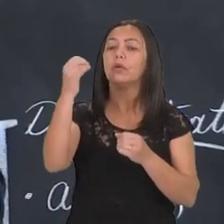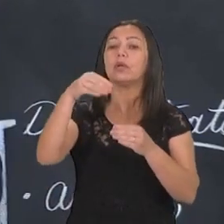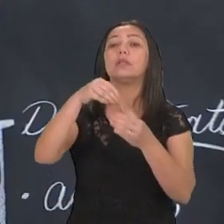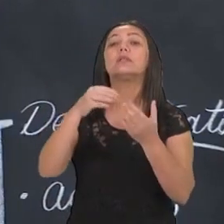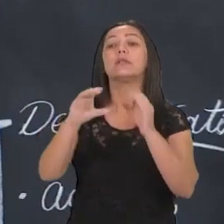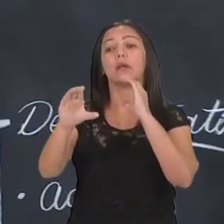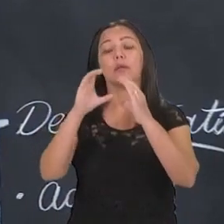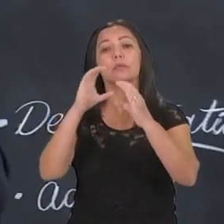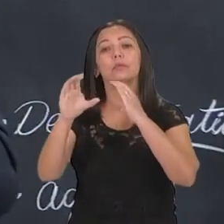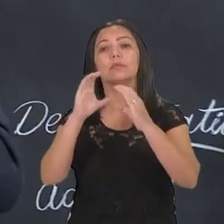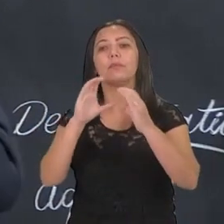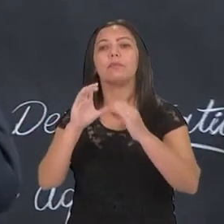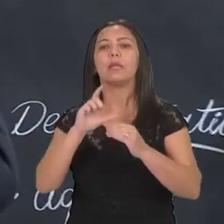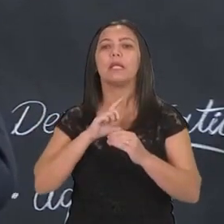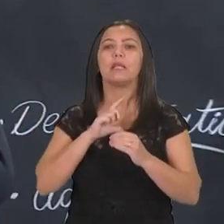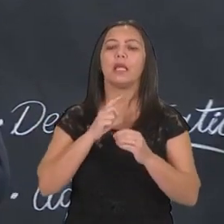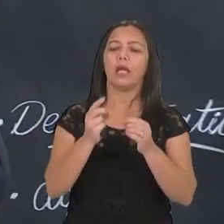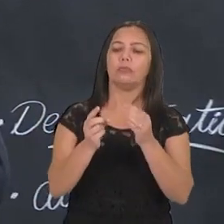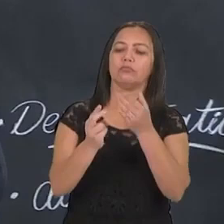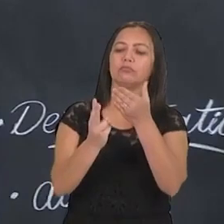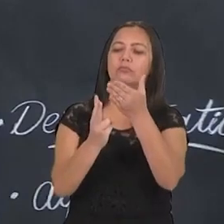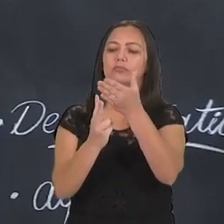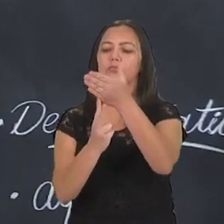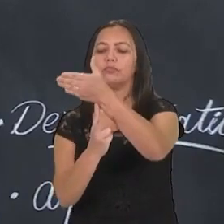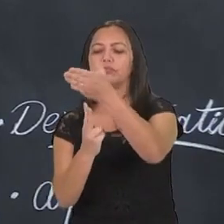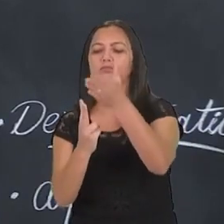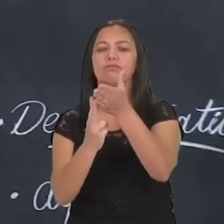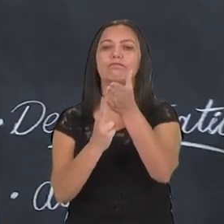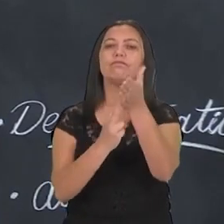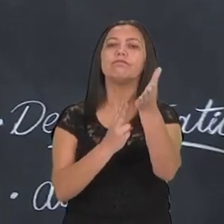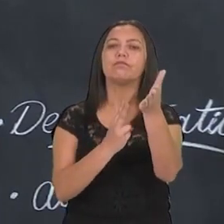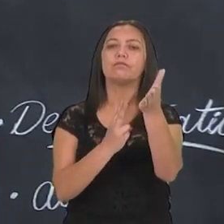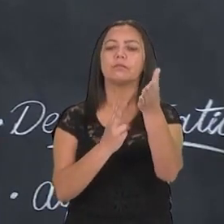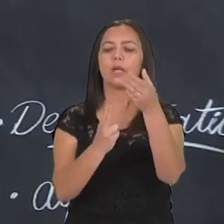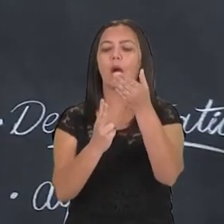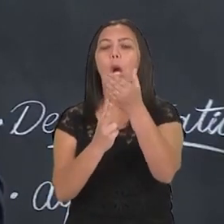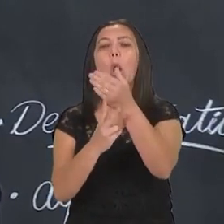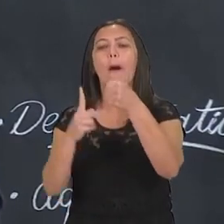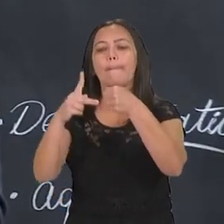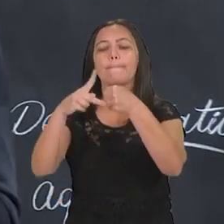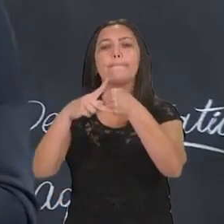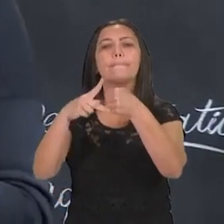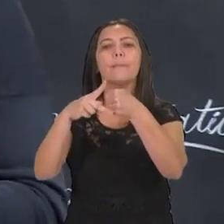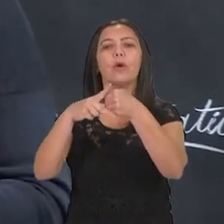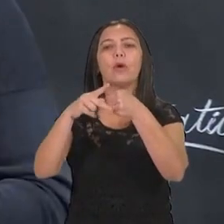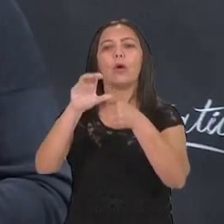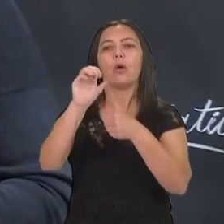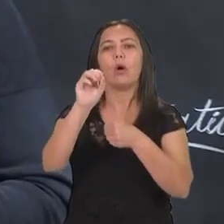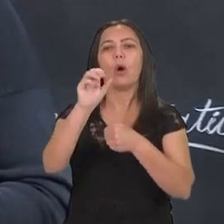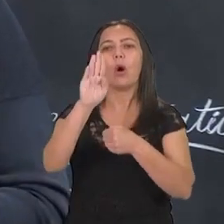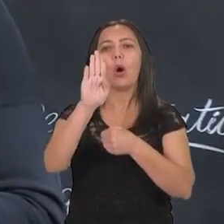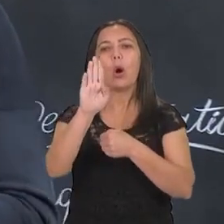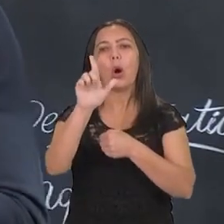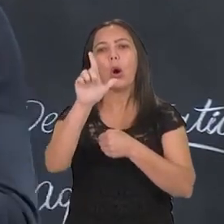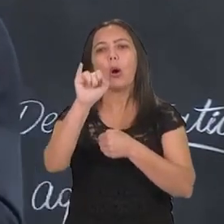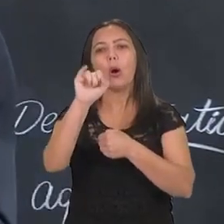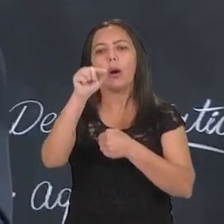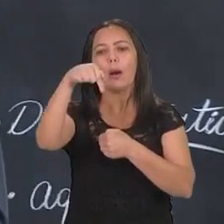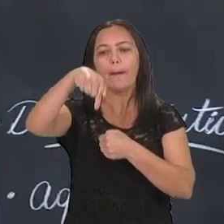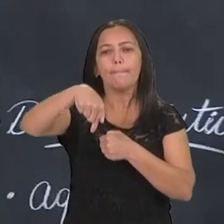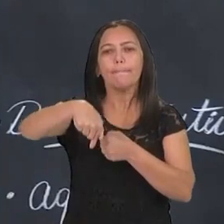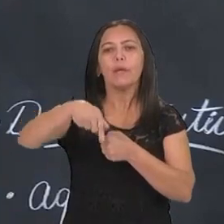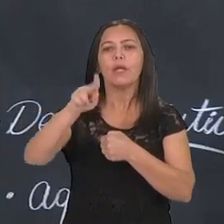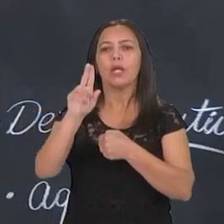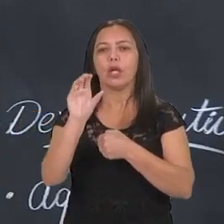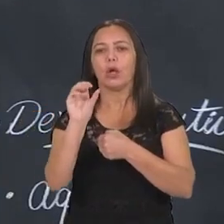eles apresentam duas variações, as do caso reto e as do caso oblíquo. Os pronomes oblíquos, que vão ser partículas bem pequenas, como